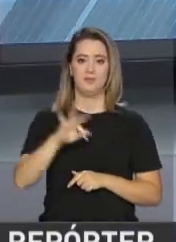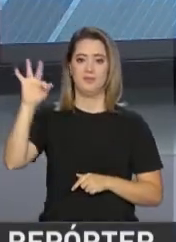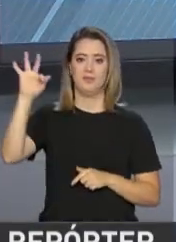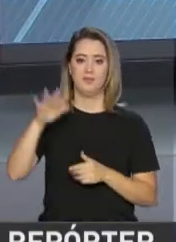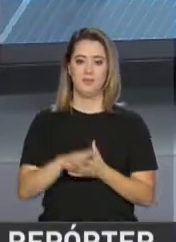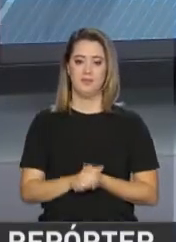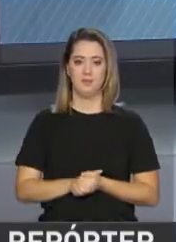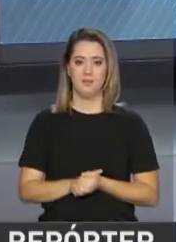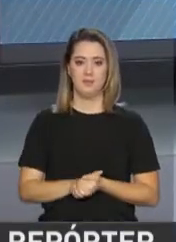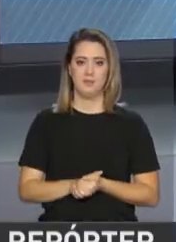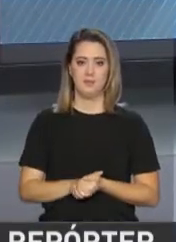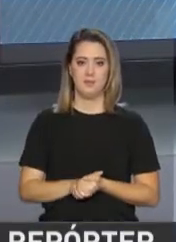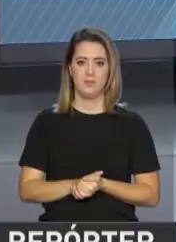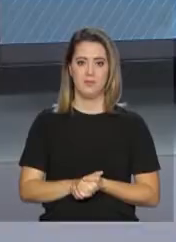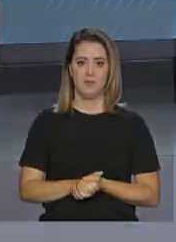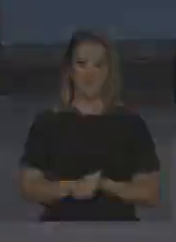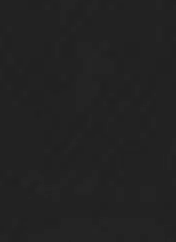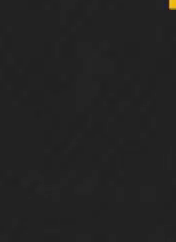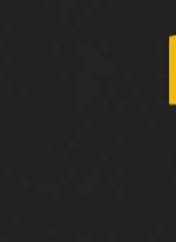tv do governo federal